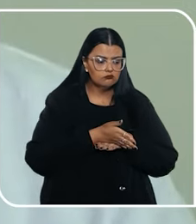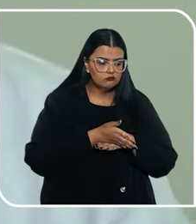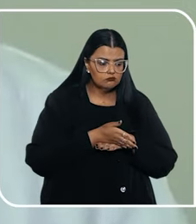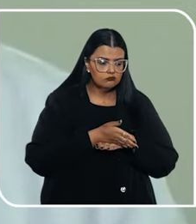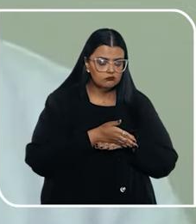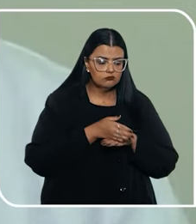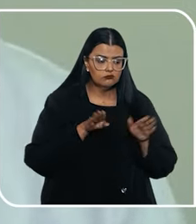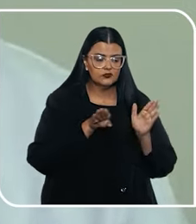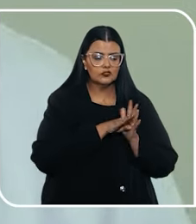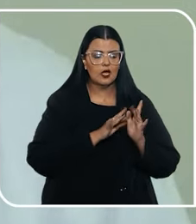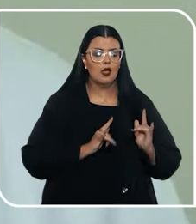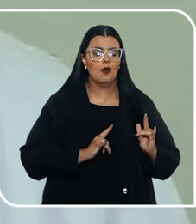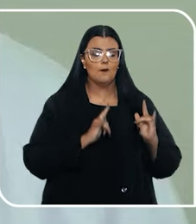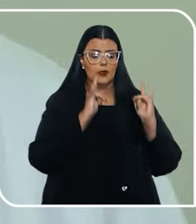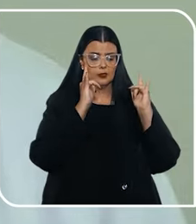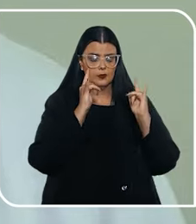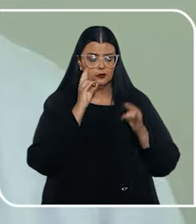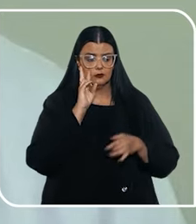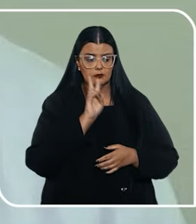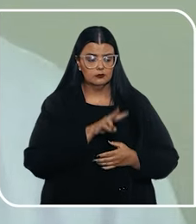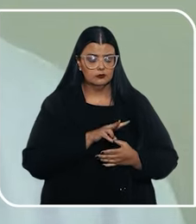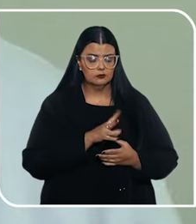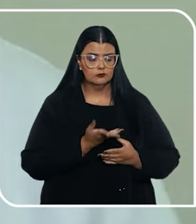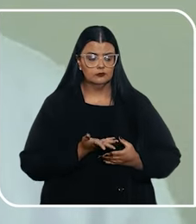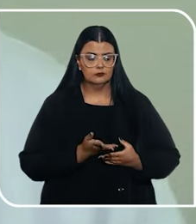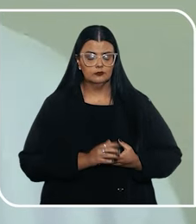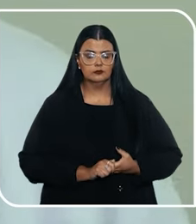cheguei no apartamento, assim,